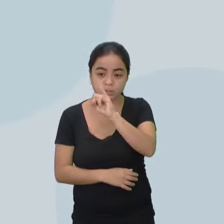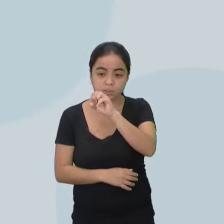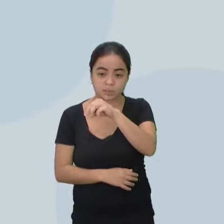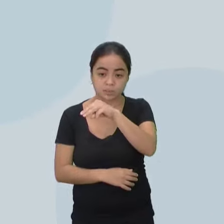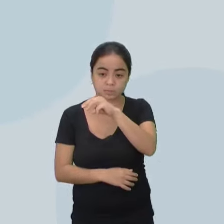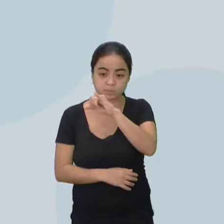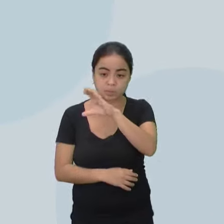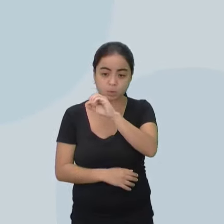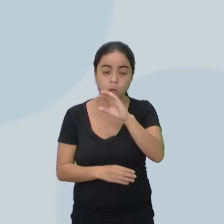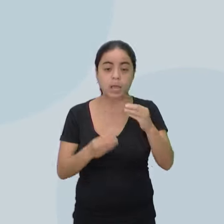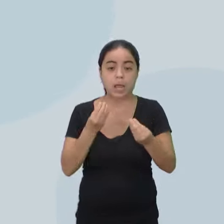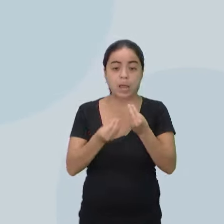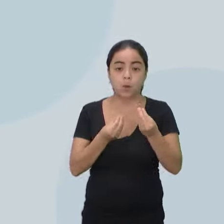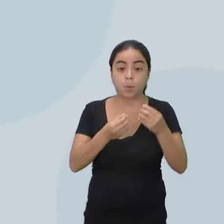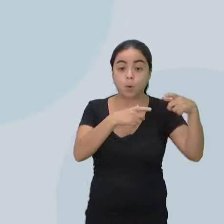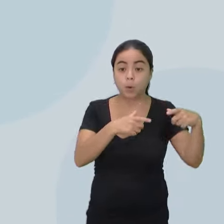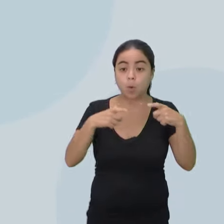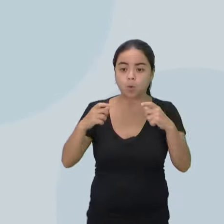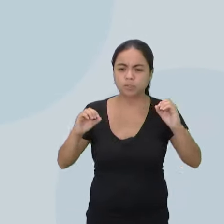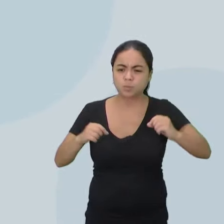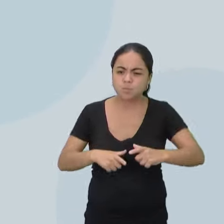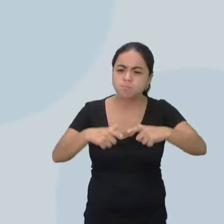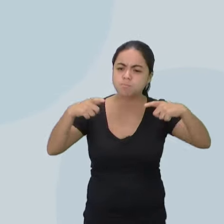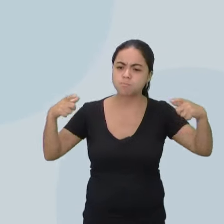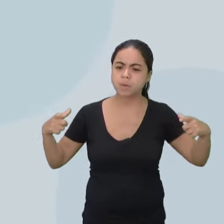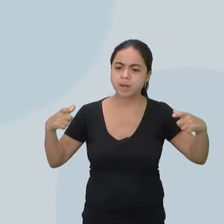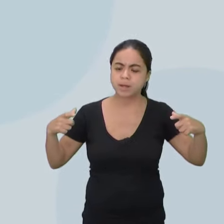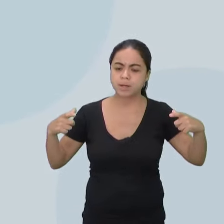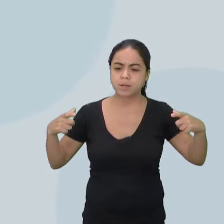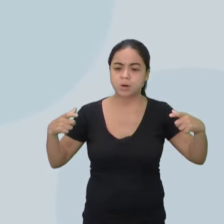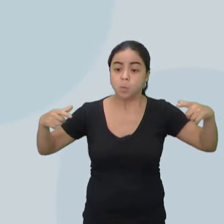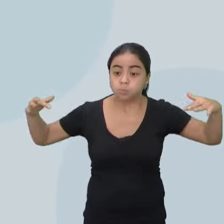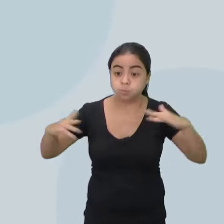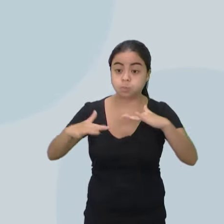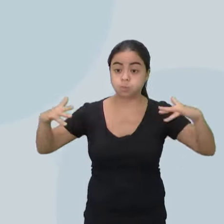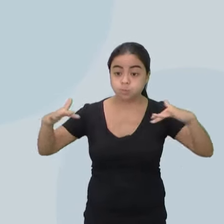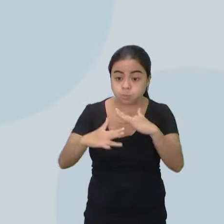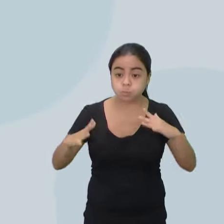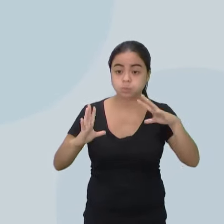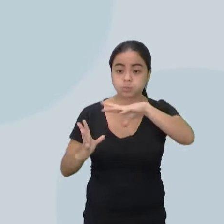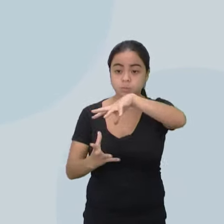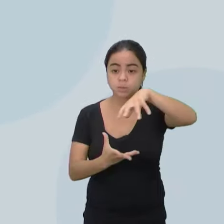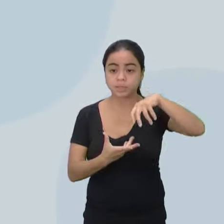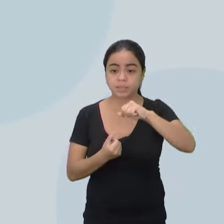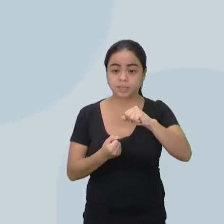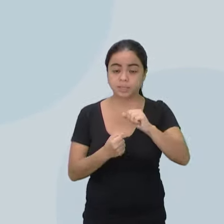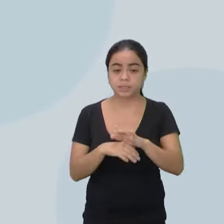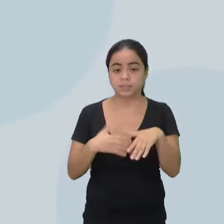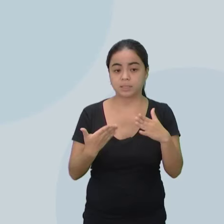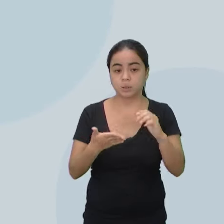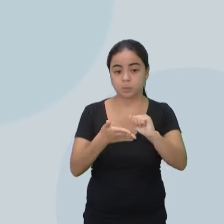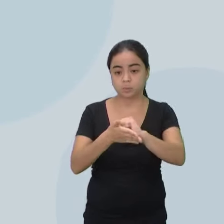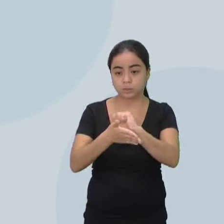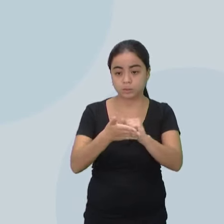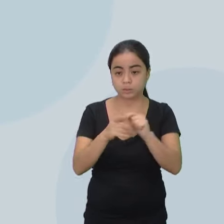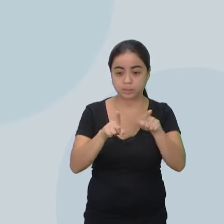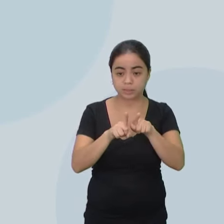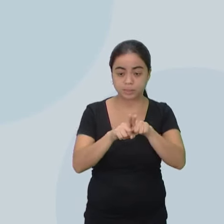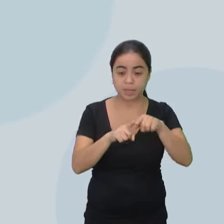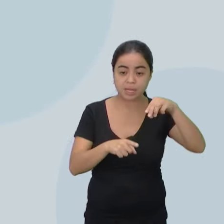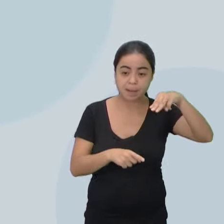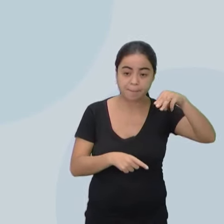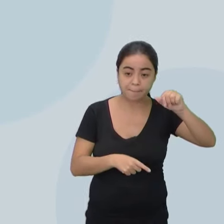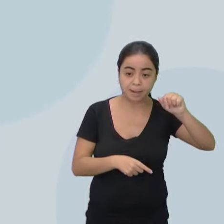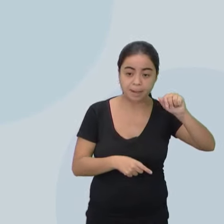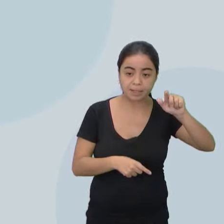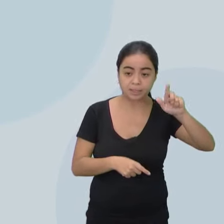onde aconteceu o maior terremoto do planeta? Hoje eu falei, né, escreva qual é a diferença entre magnitude e intensidade,